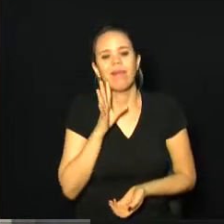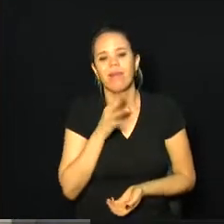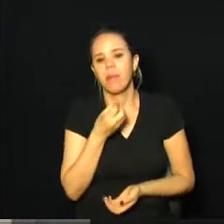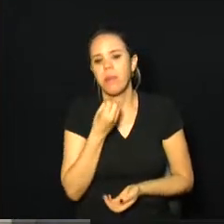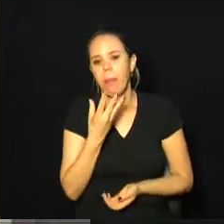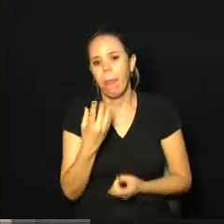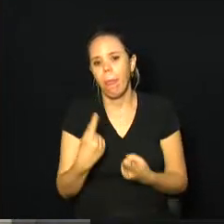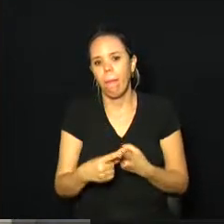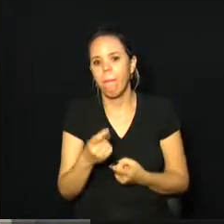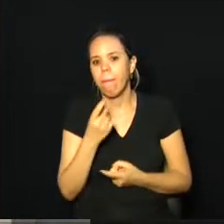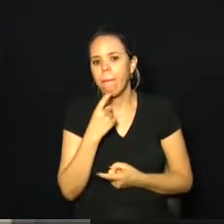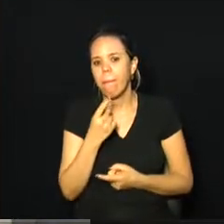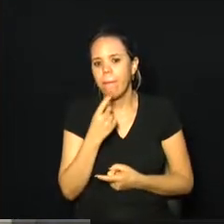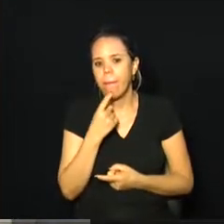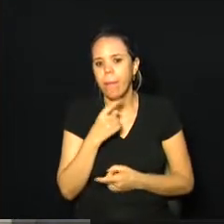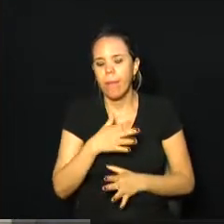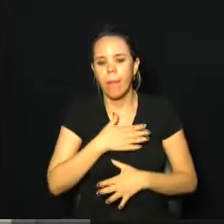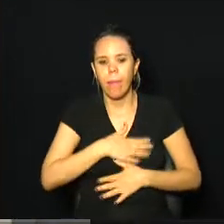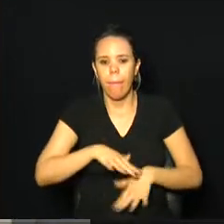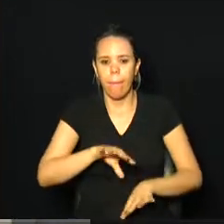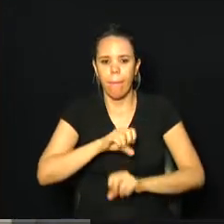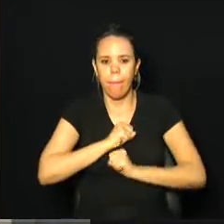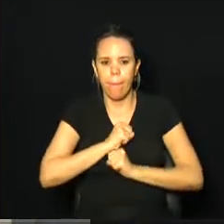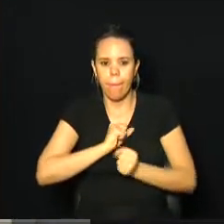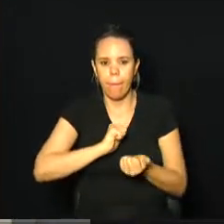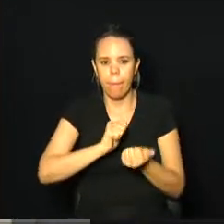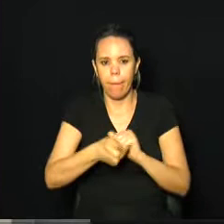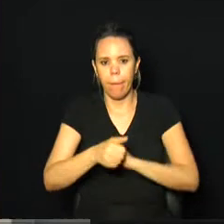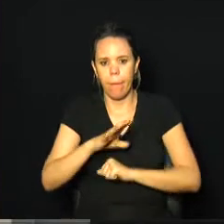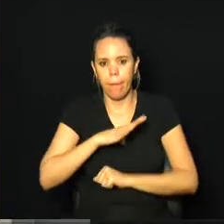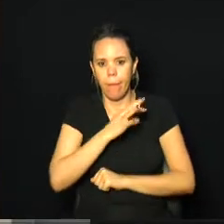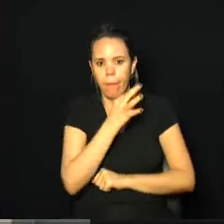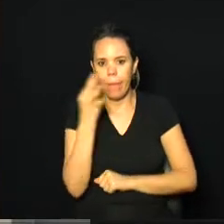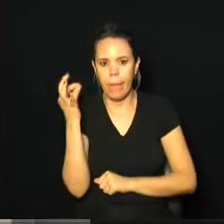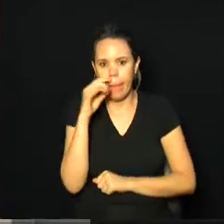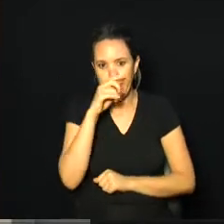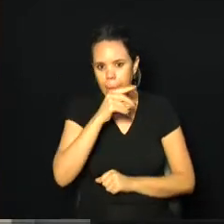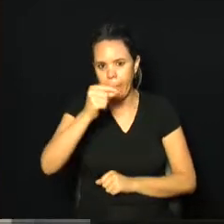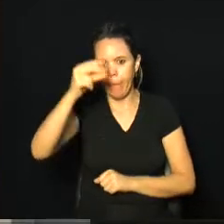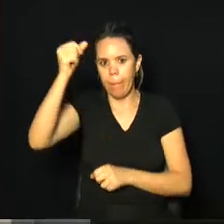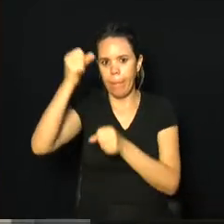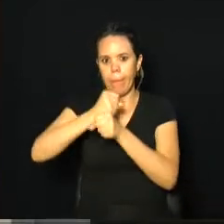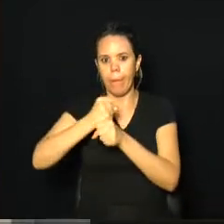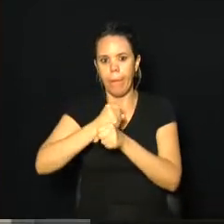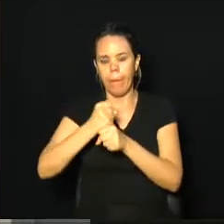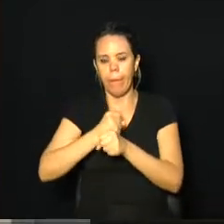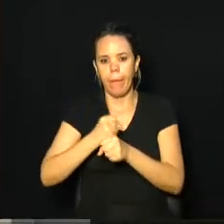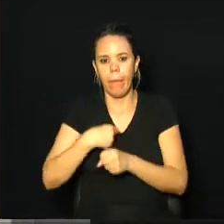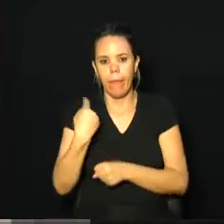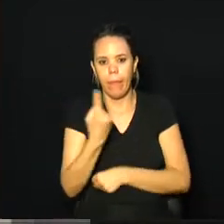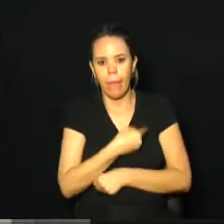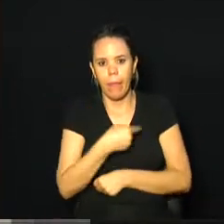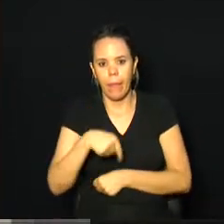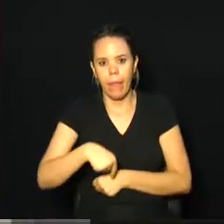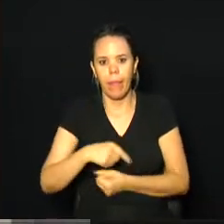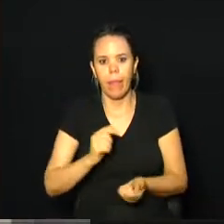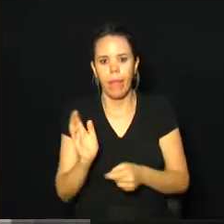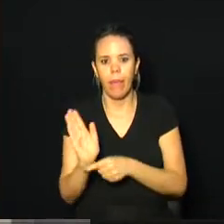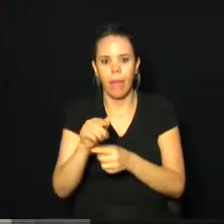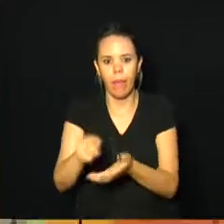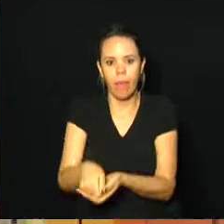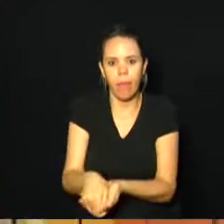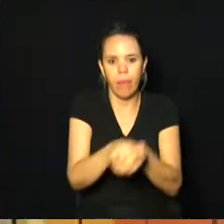porque Campinas respira o esporte, né? Campinas é uma cidade que há muitos anos a gente que praticou o